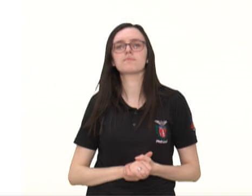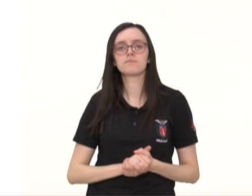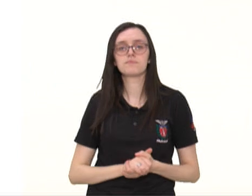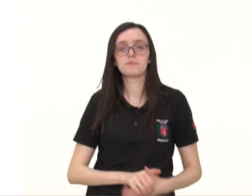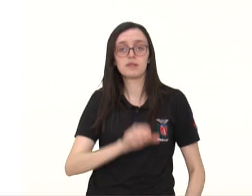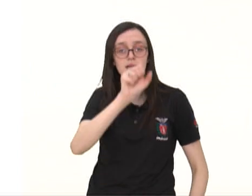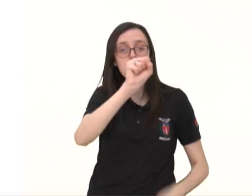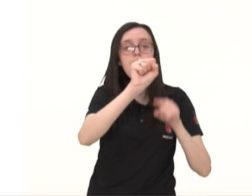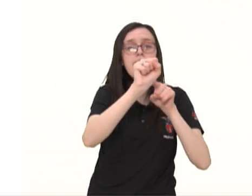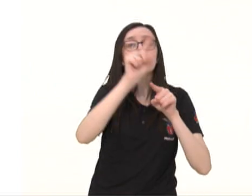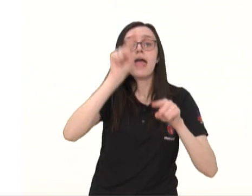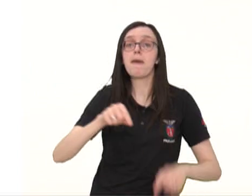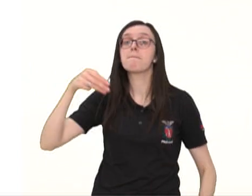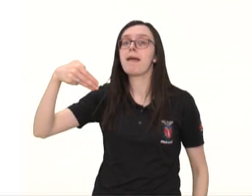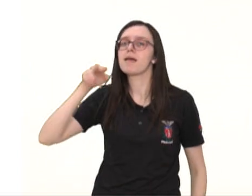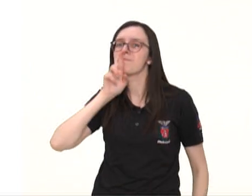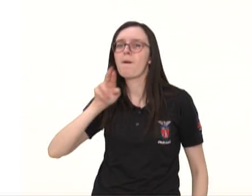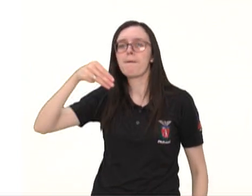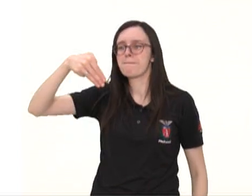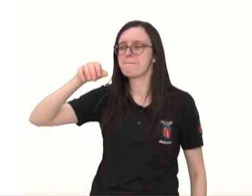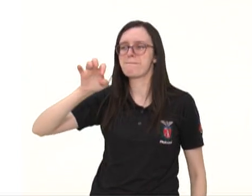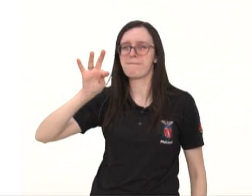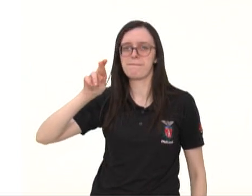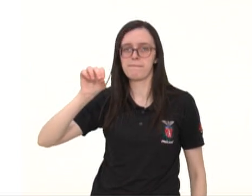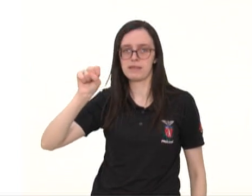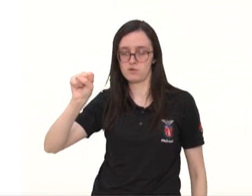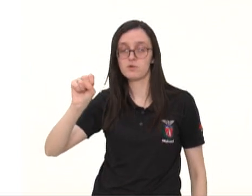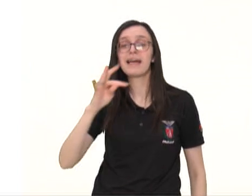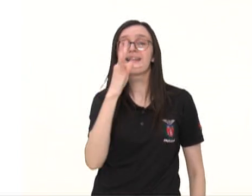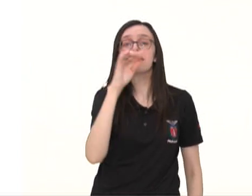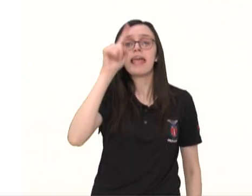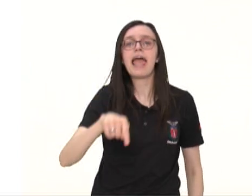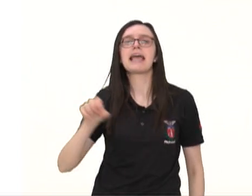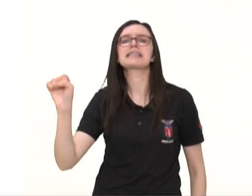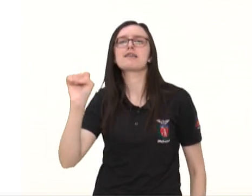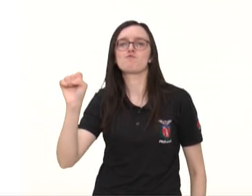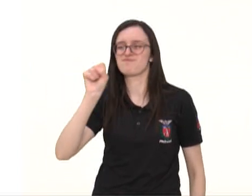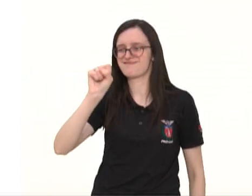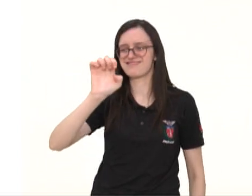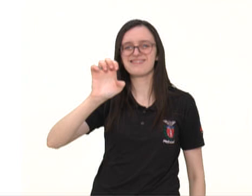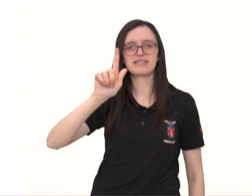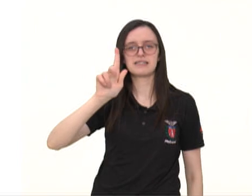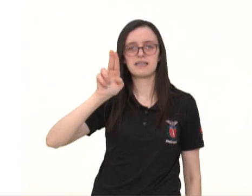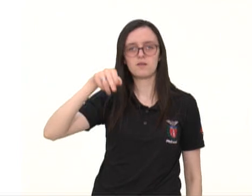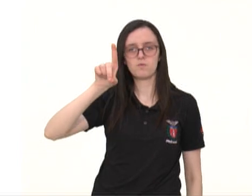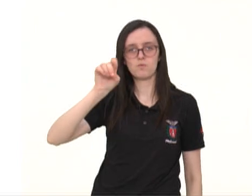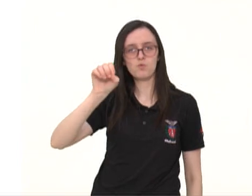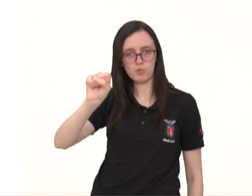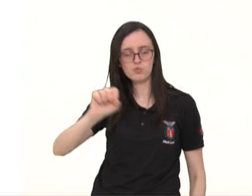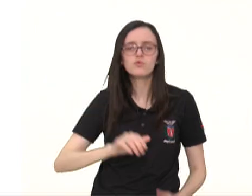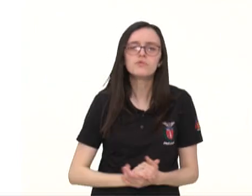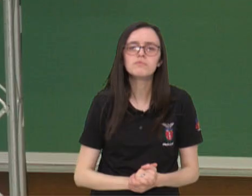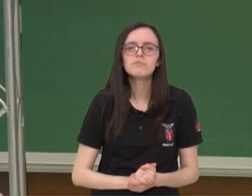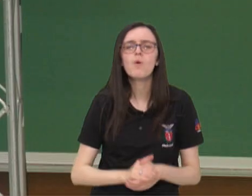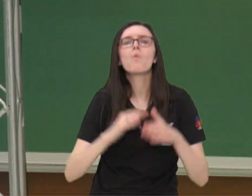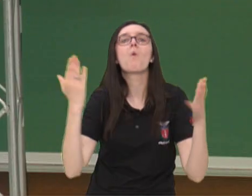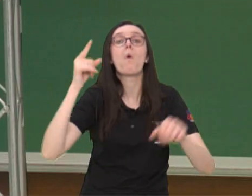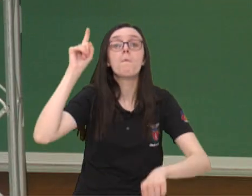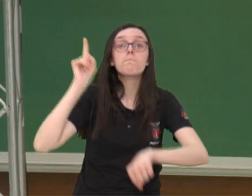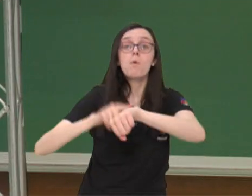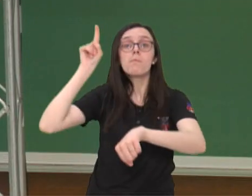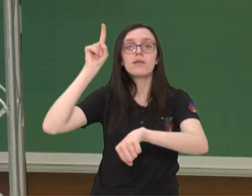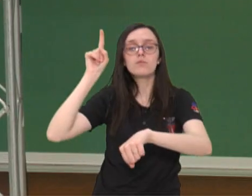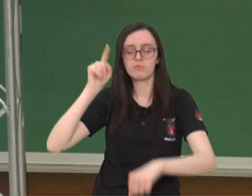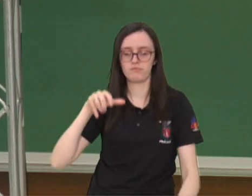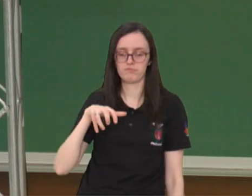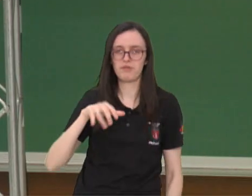S medido em metros e t em segundos. Em que instante